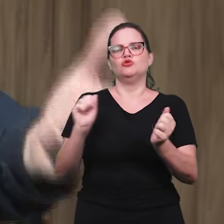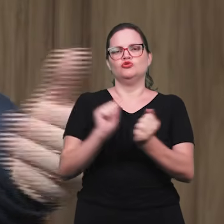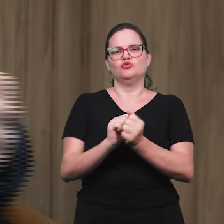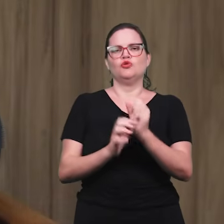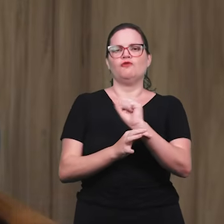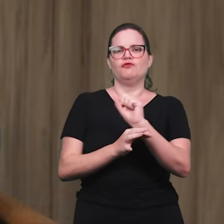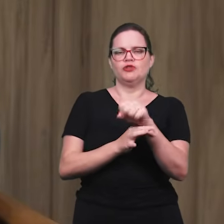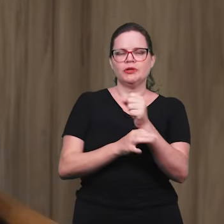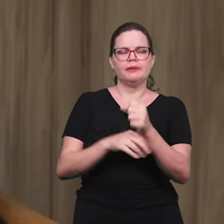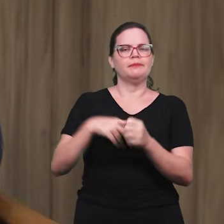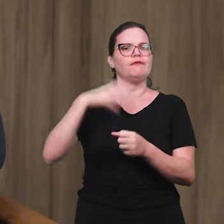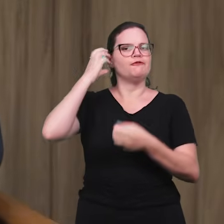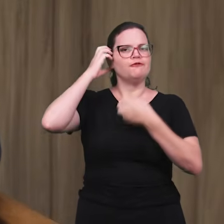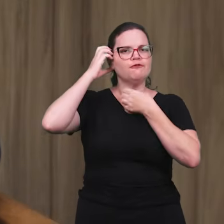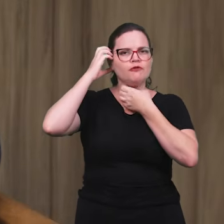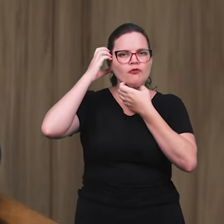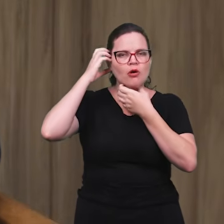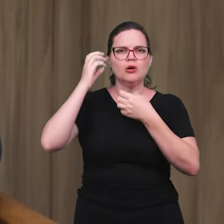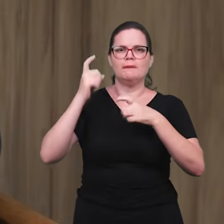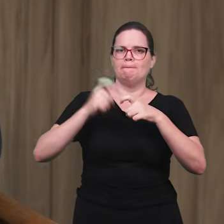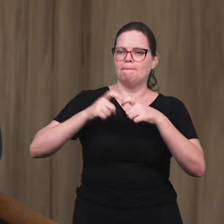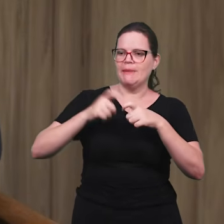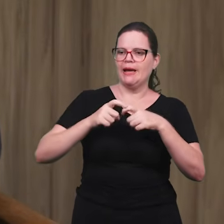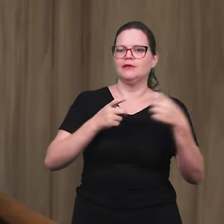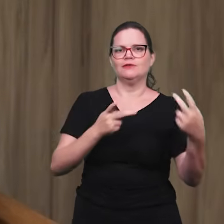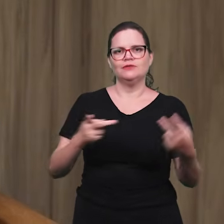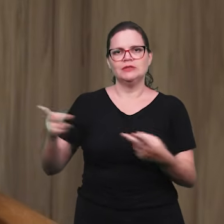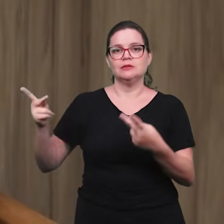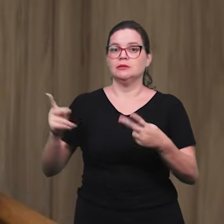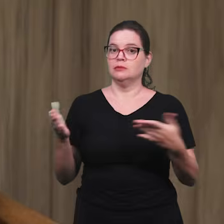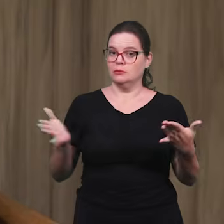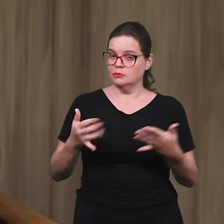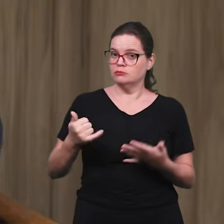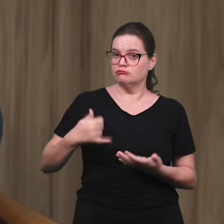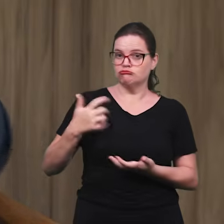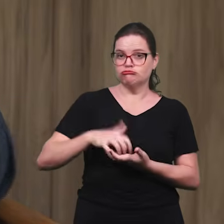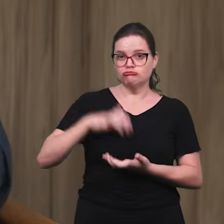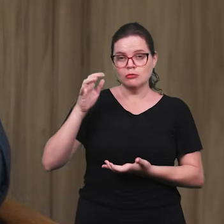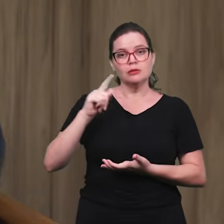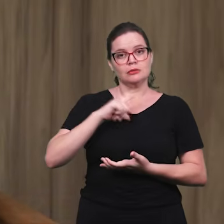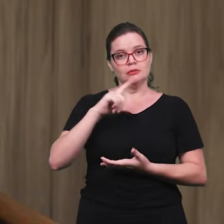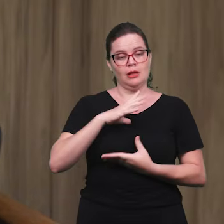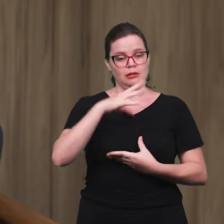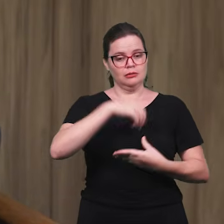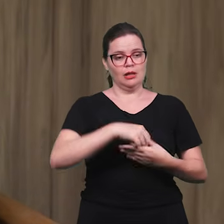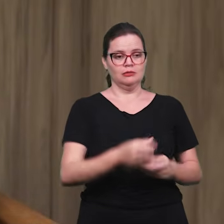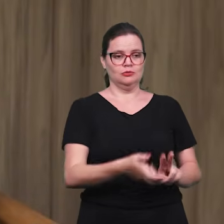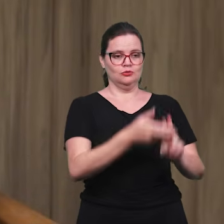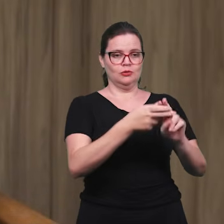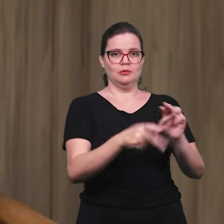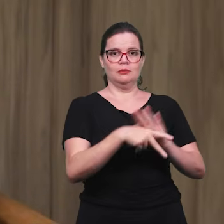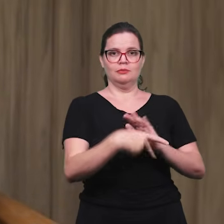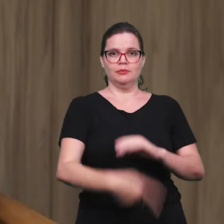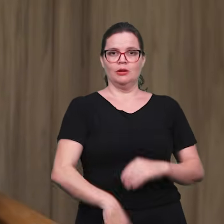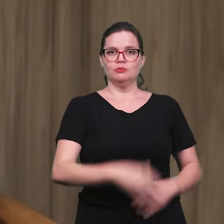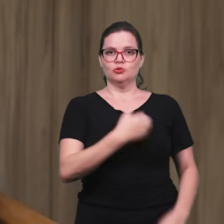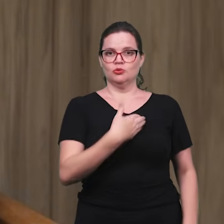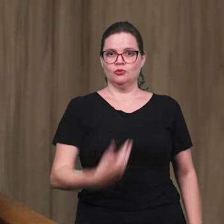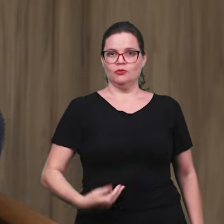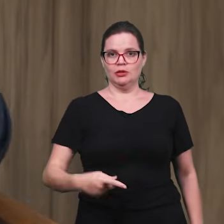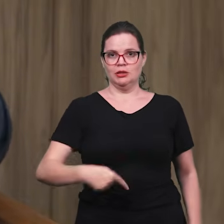domicílio, fonoterapias, visitas médicas periódicas. Então, hoje o idoso ele tem um programa dentro do governo do